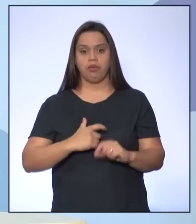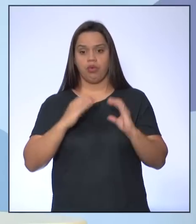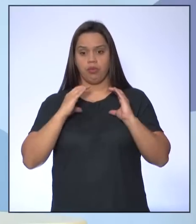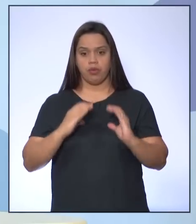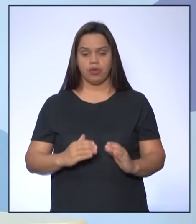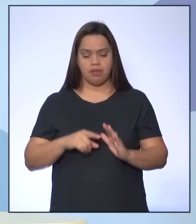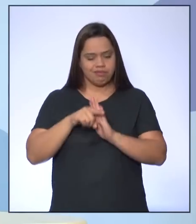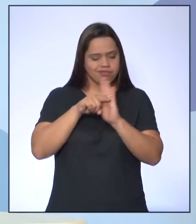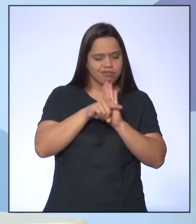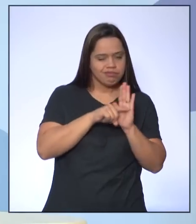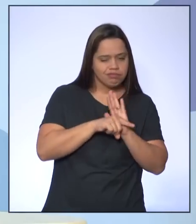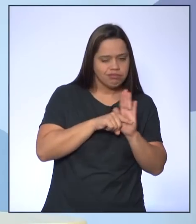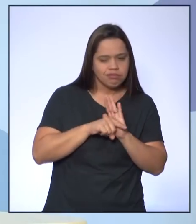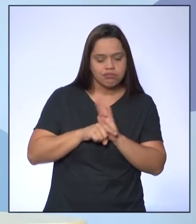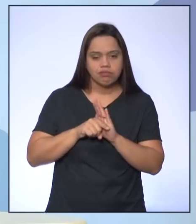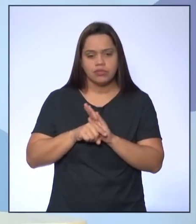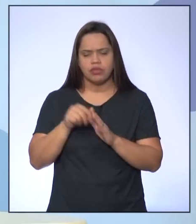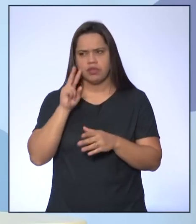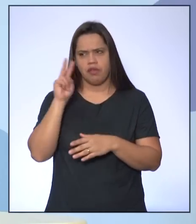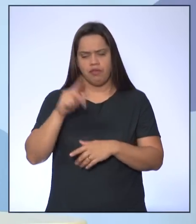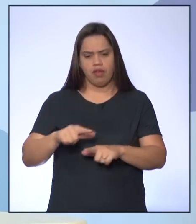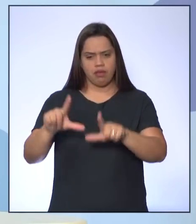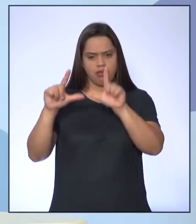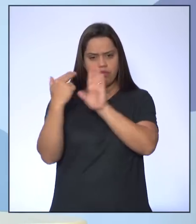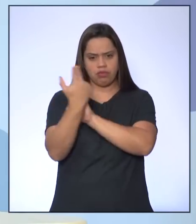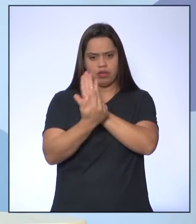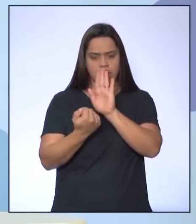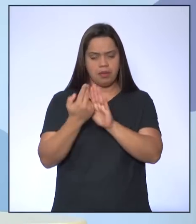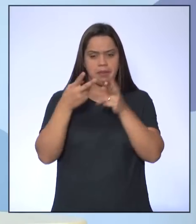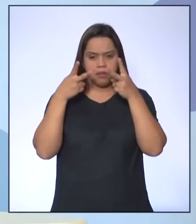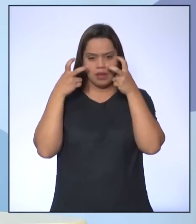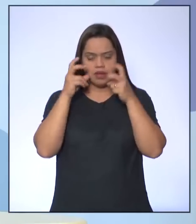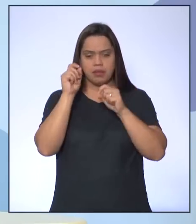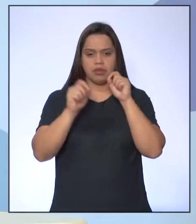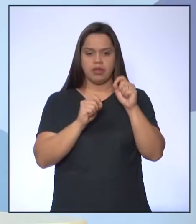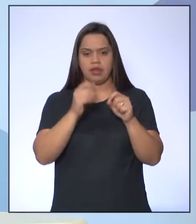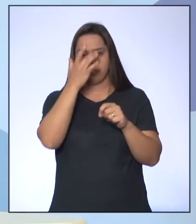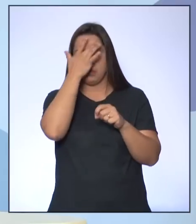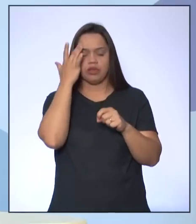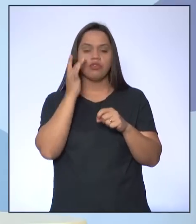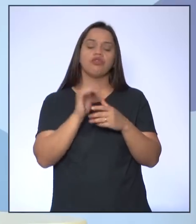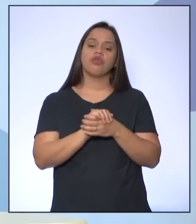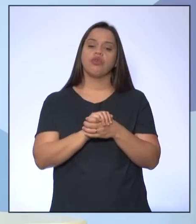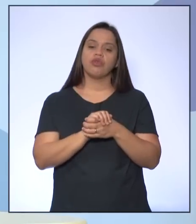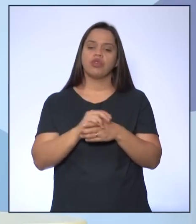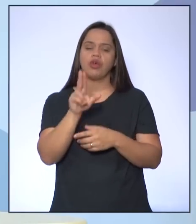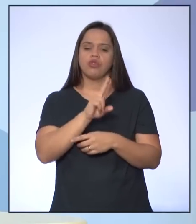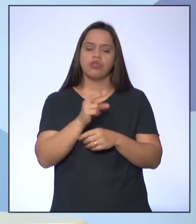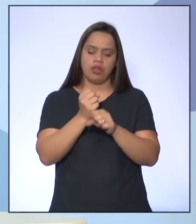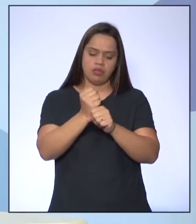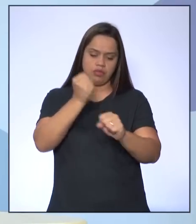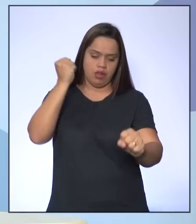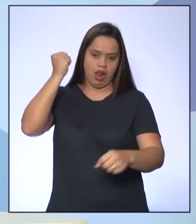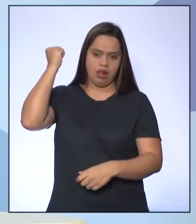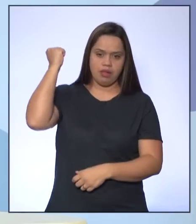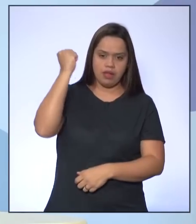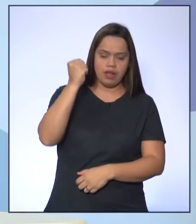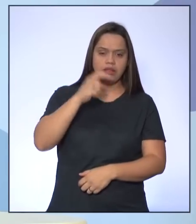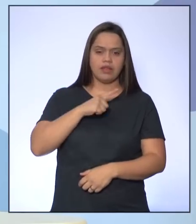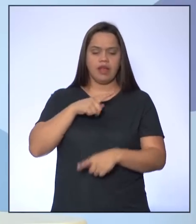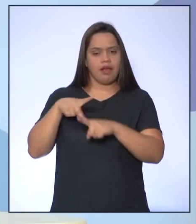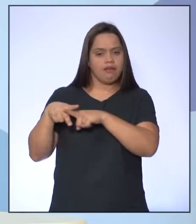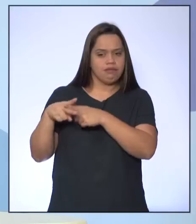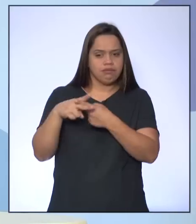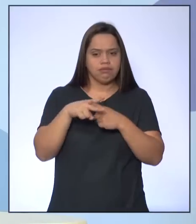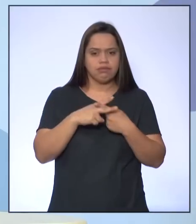Vocês, analisando a imagem, vocês percebem que essas pessoas elas estavam utilizando lanças, eles têm